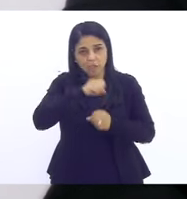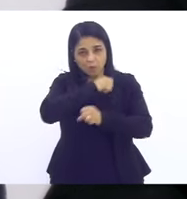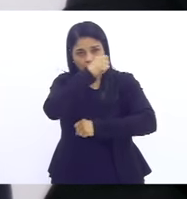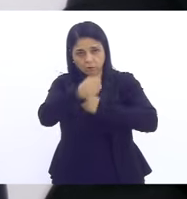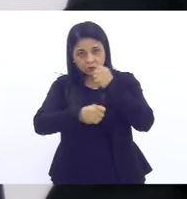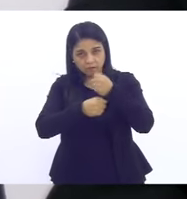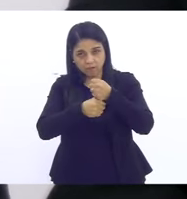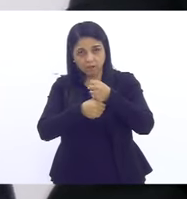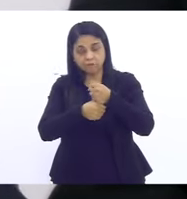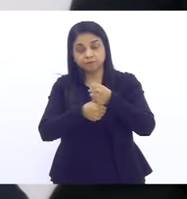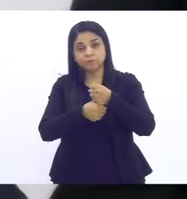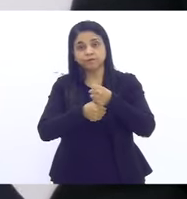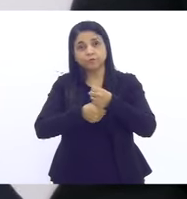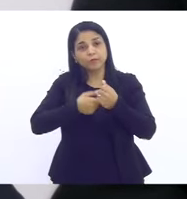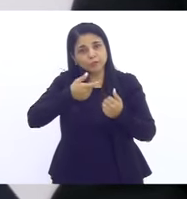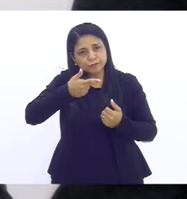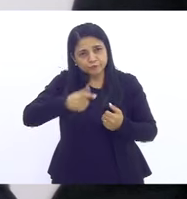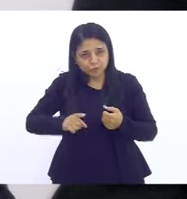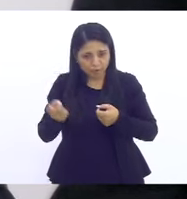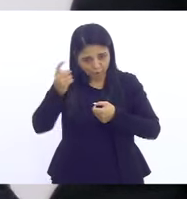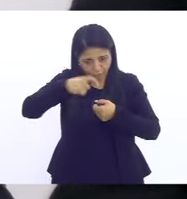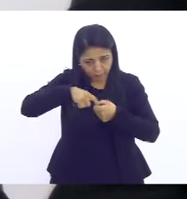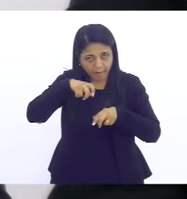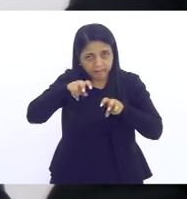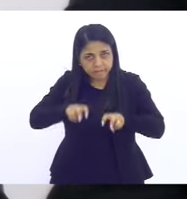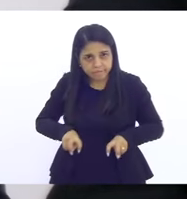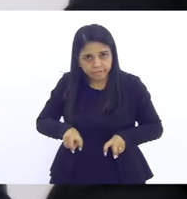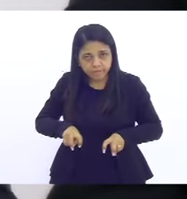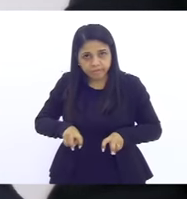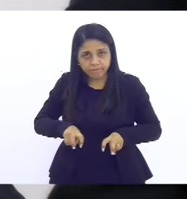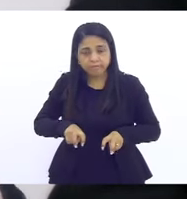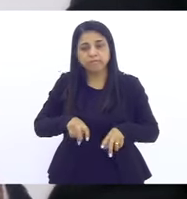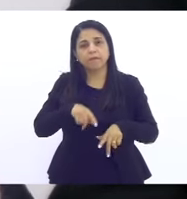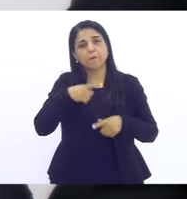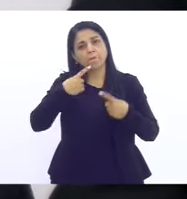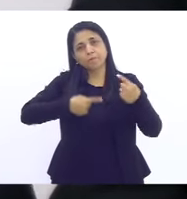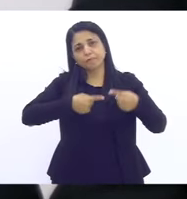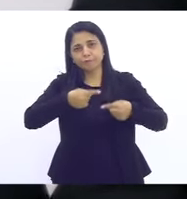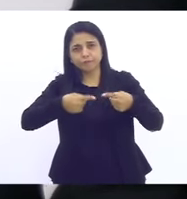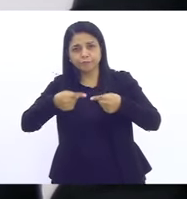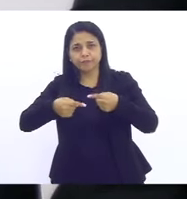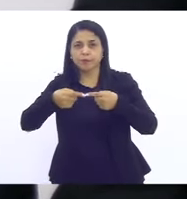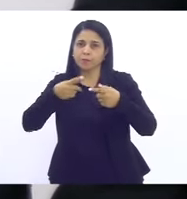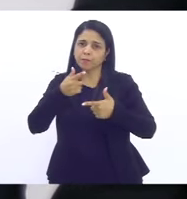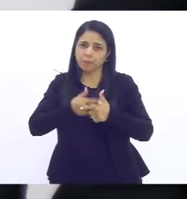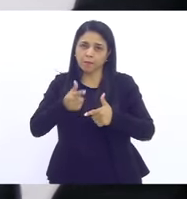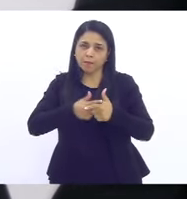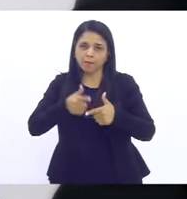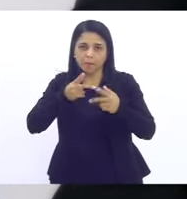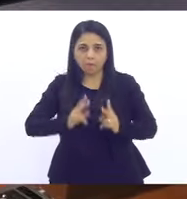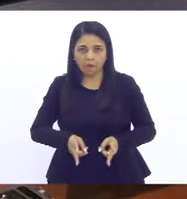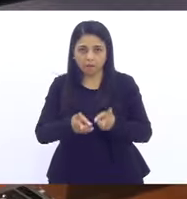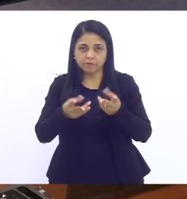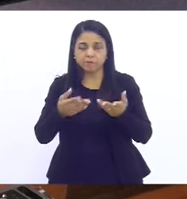nós estejamos aqui sentados tratando, mais uma vez, dos mesmos problemas. Muito